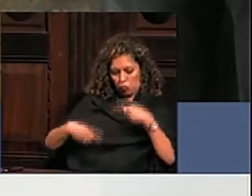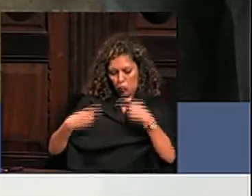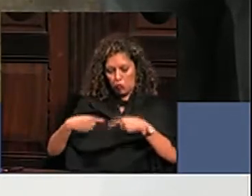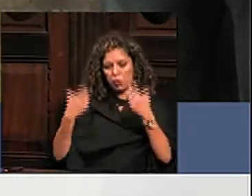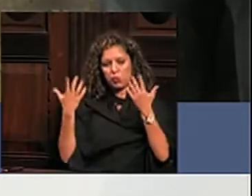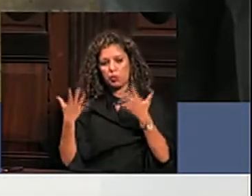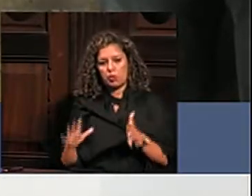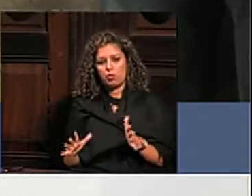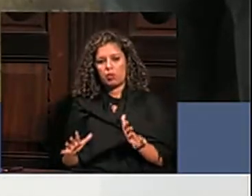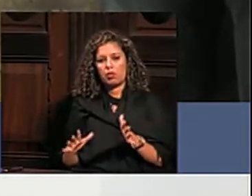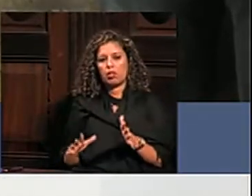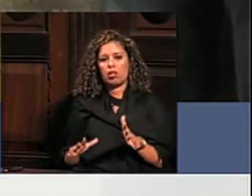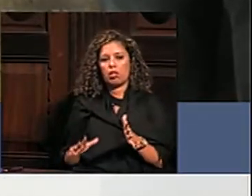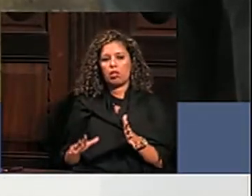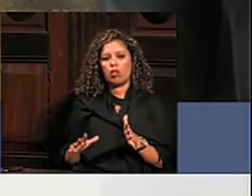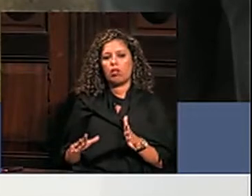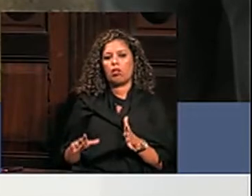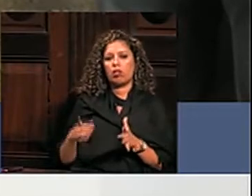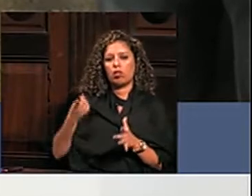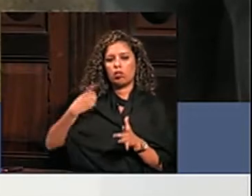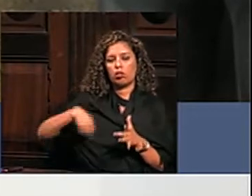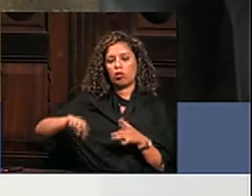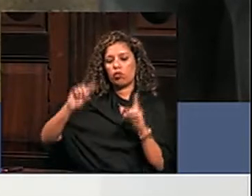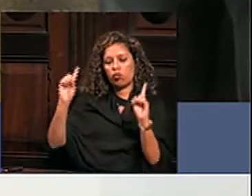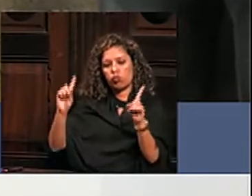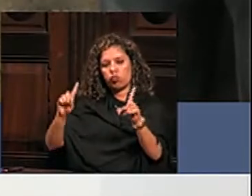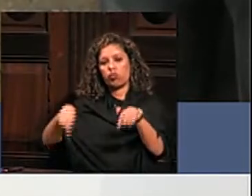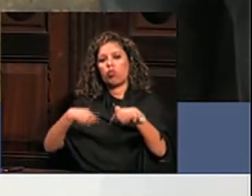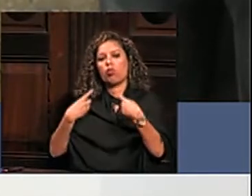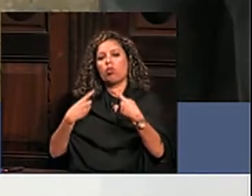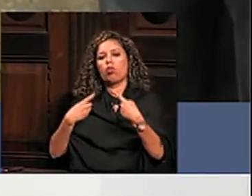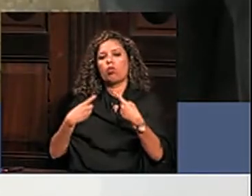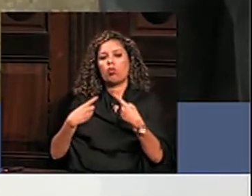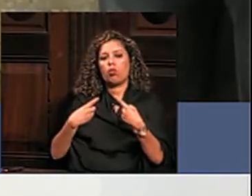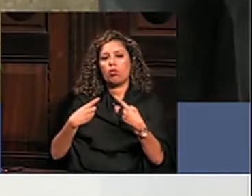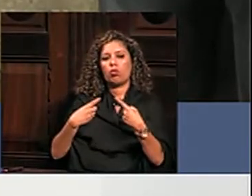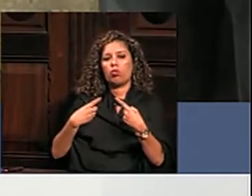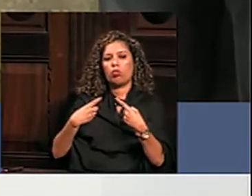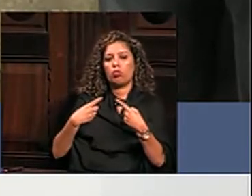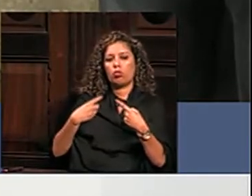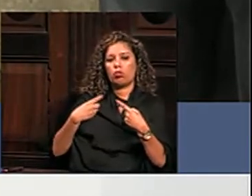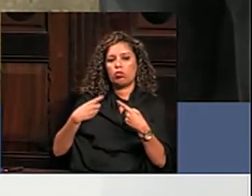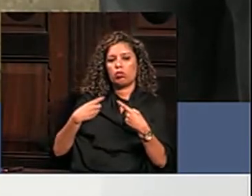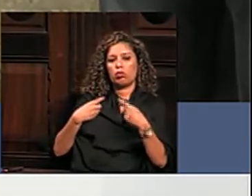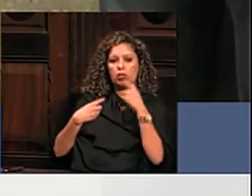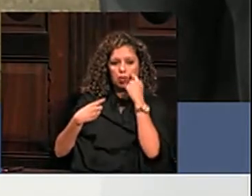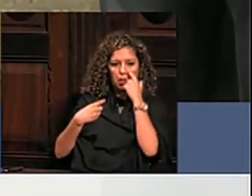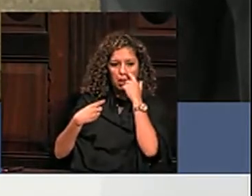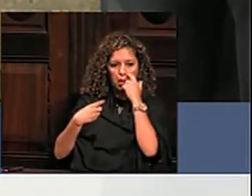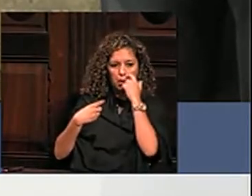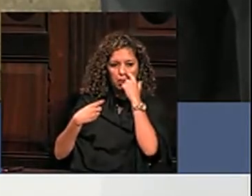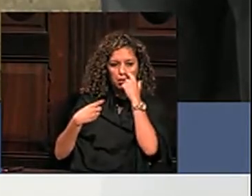energia elétrica, isso vai contra princípios do nosso mandato.